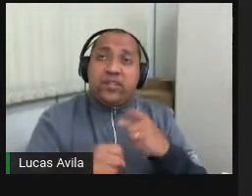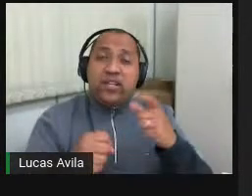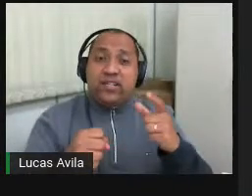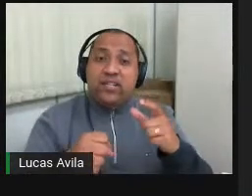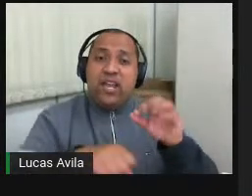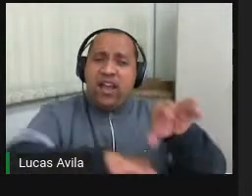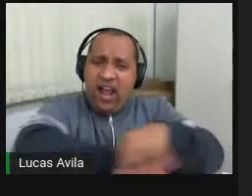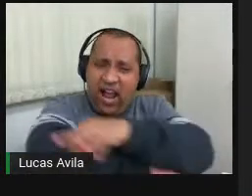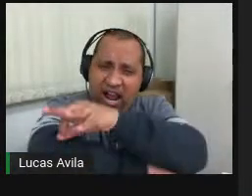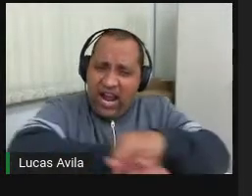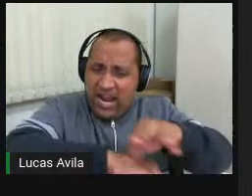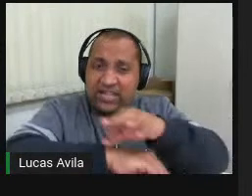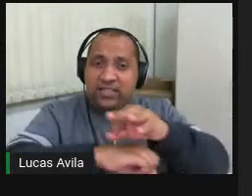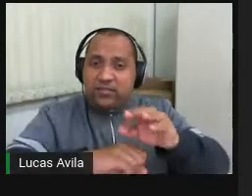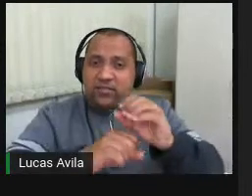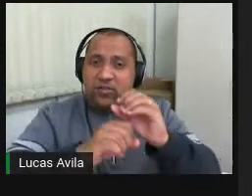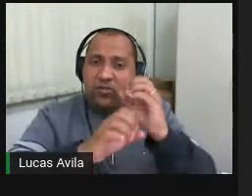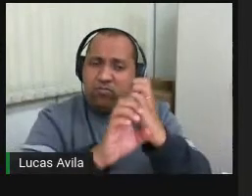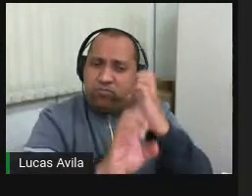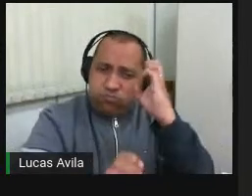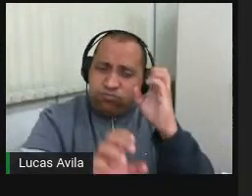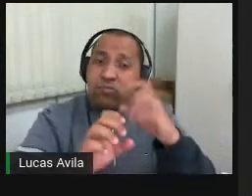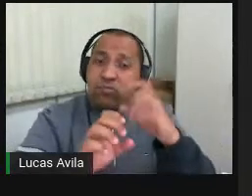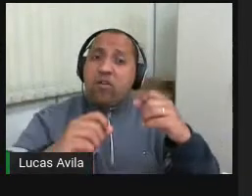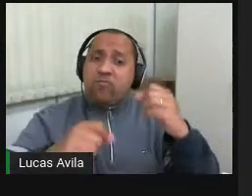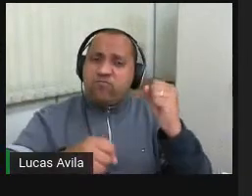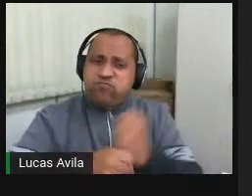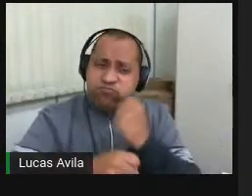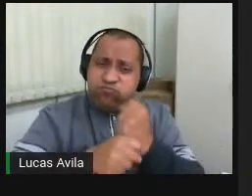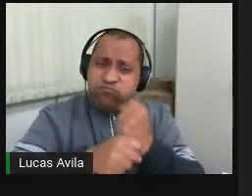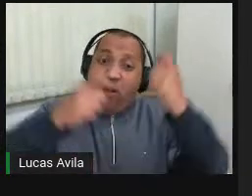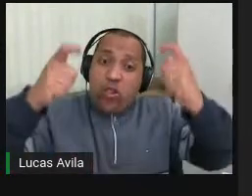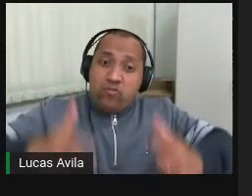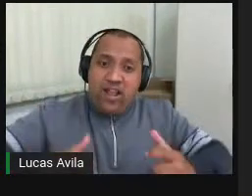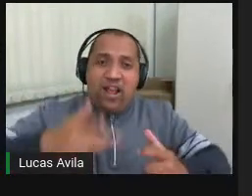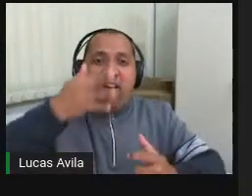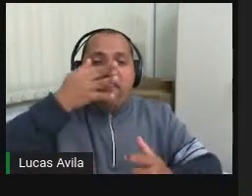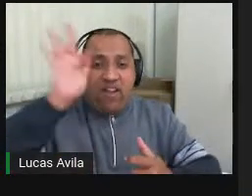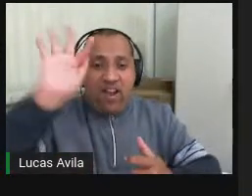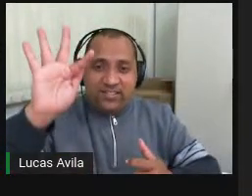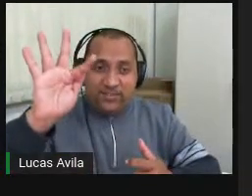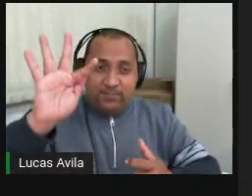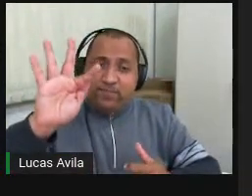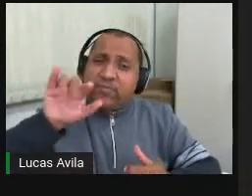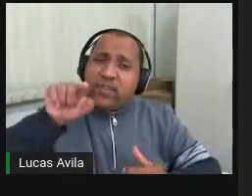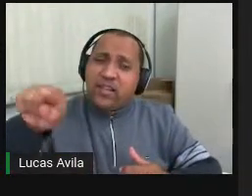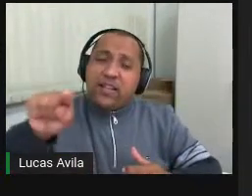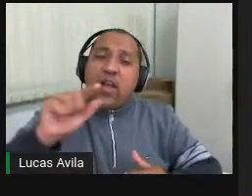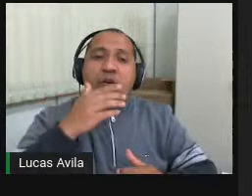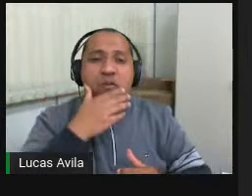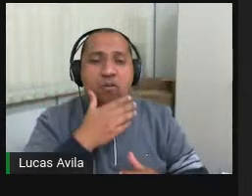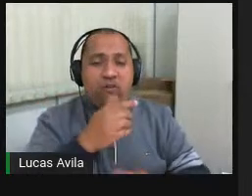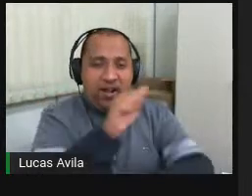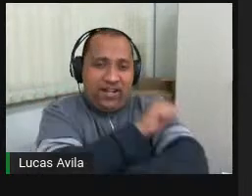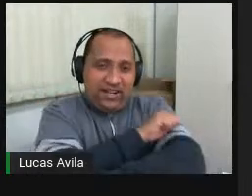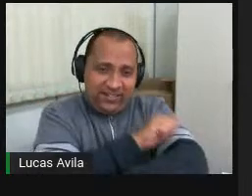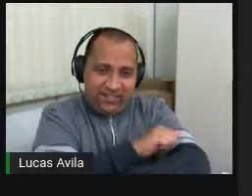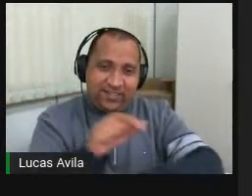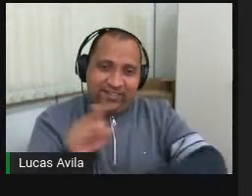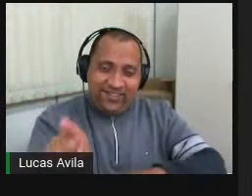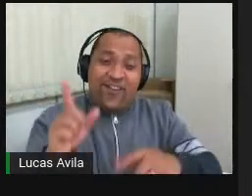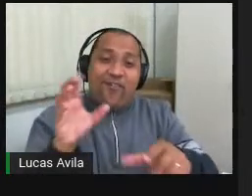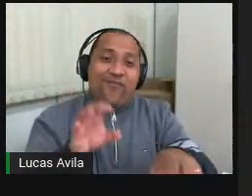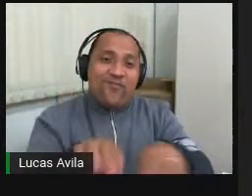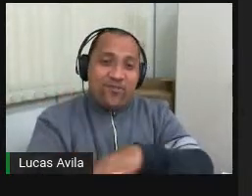faraônica, que foi construída na França. Então, ao aluno Héctor, né, nosso licenciado agora em